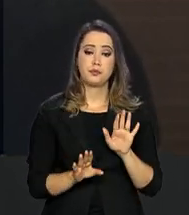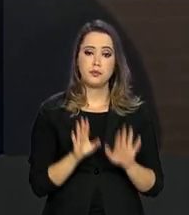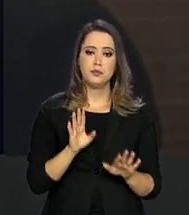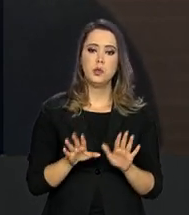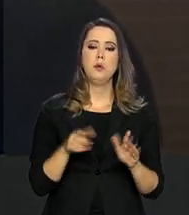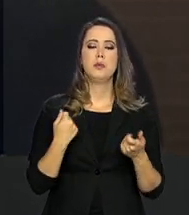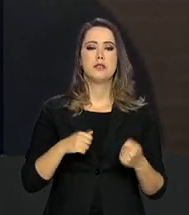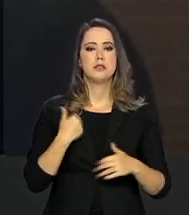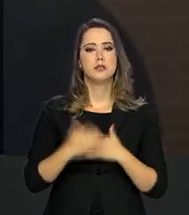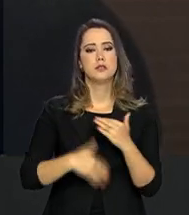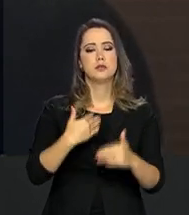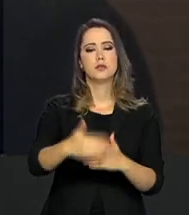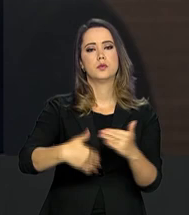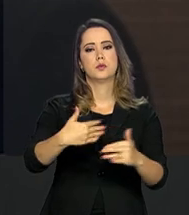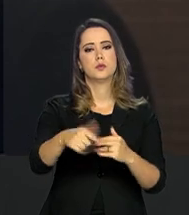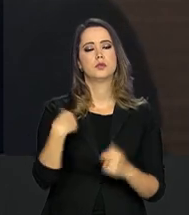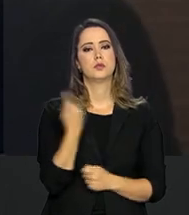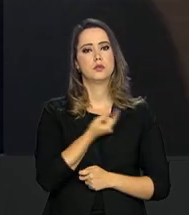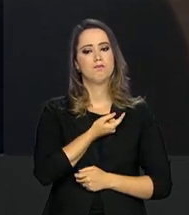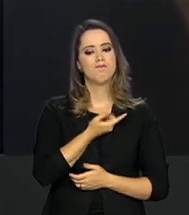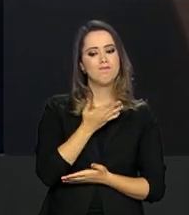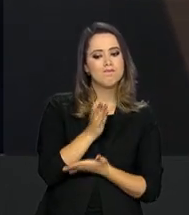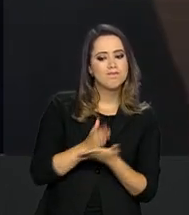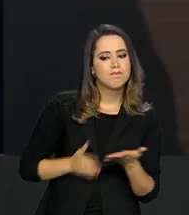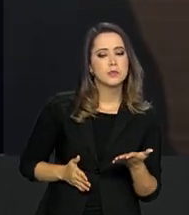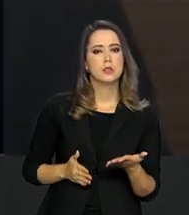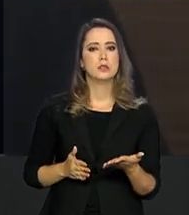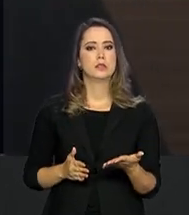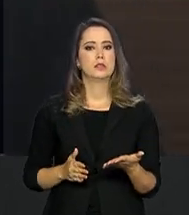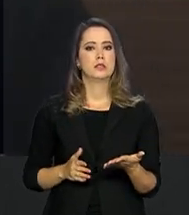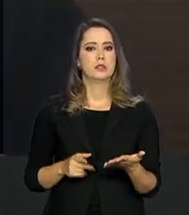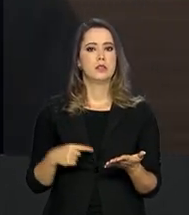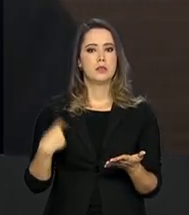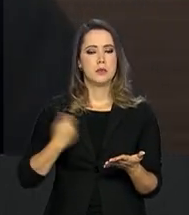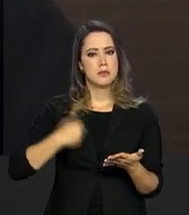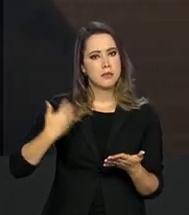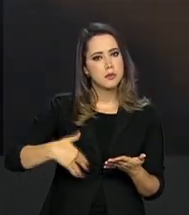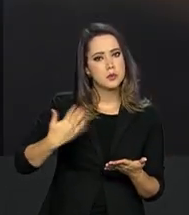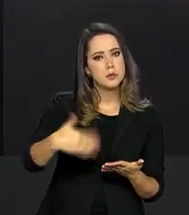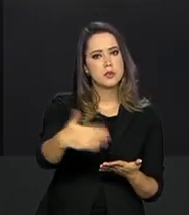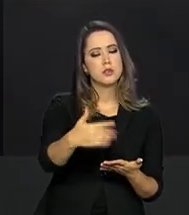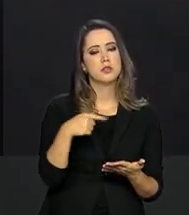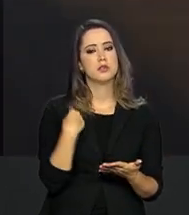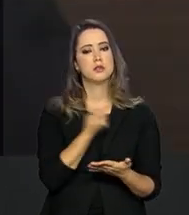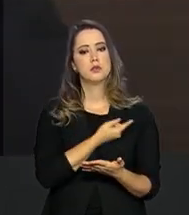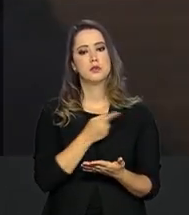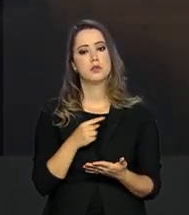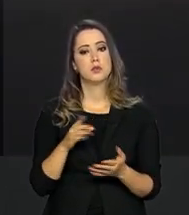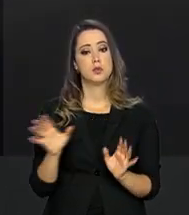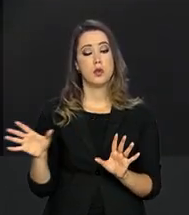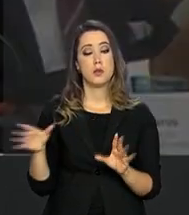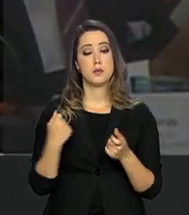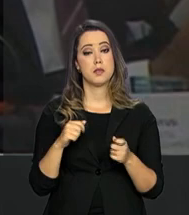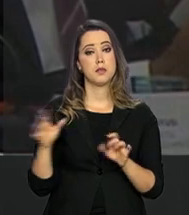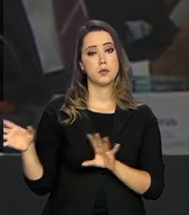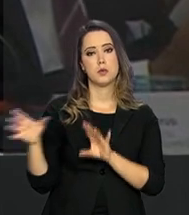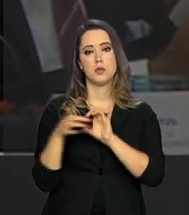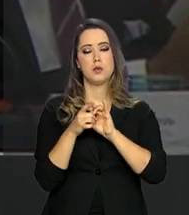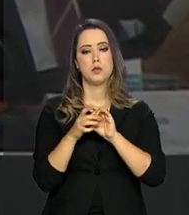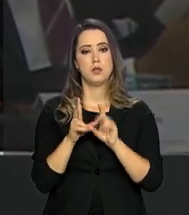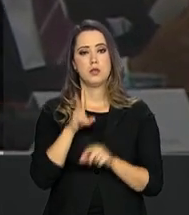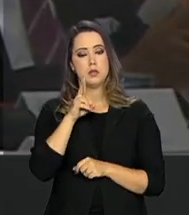desenvolvimento que compartilhamos ea natural é necessário mesmo que sofremos sofremos todos os esforços